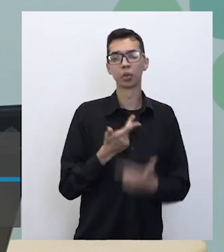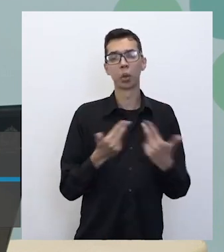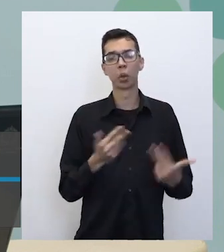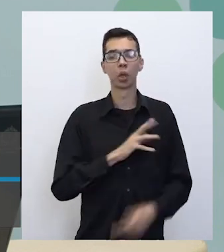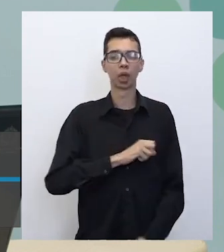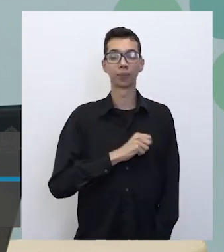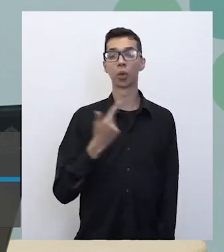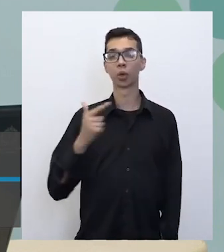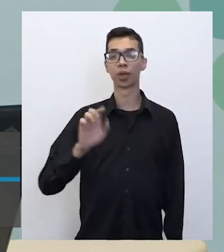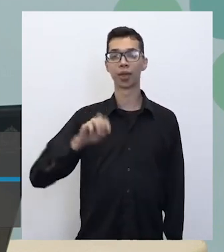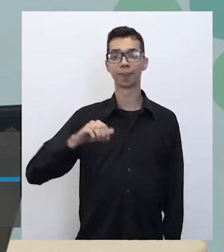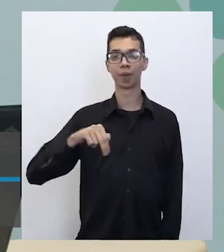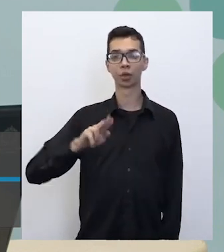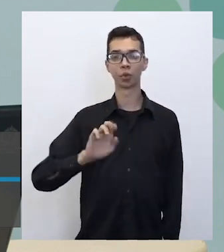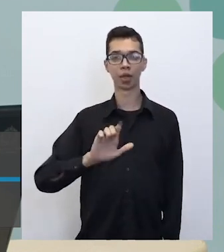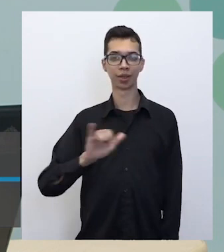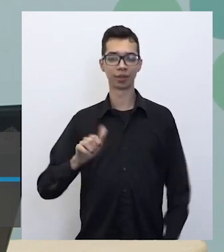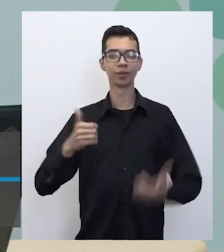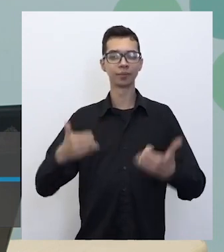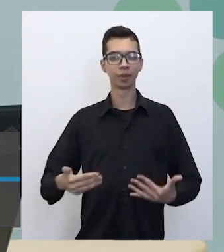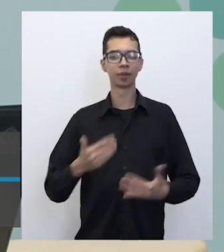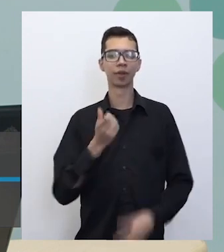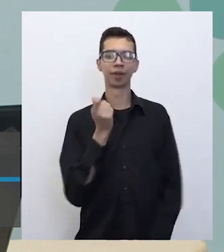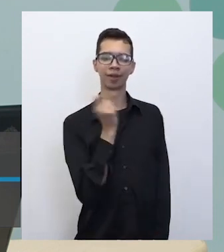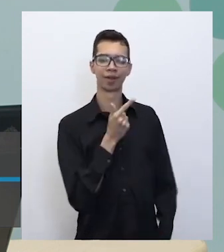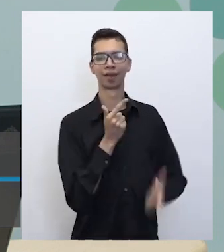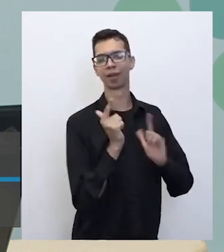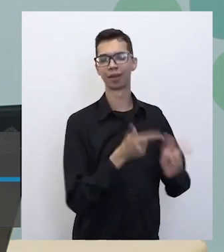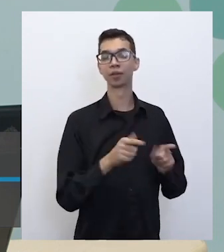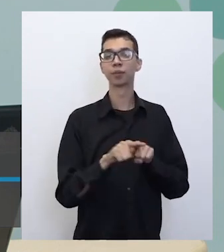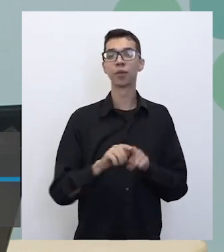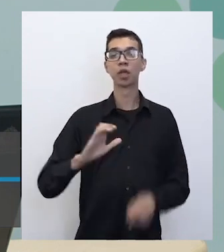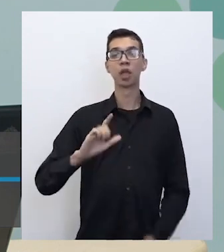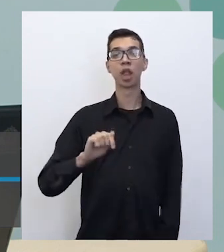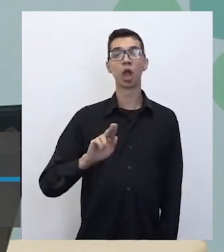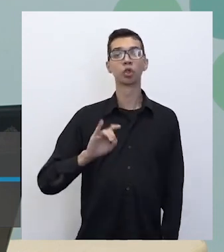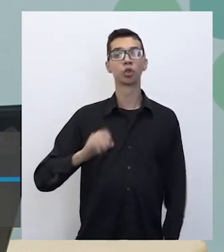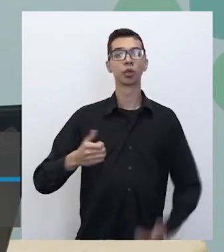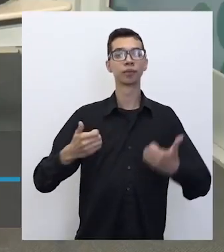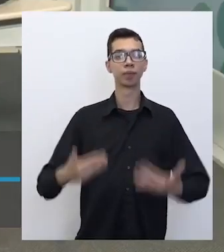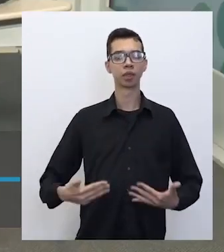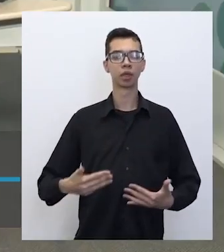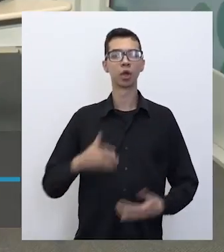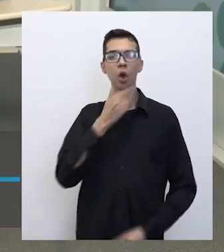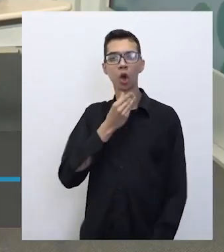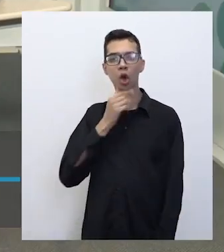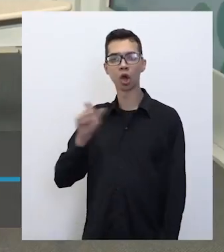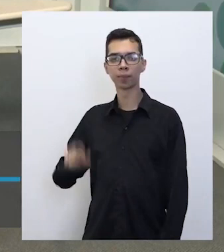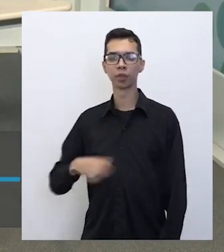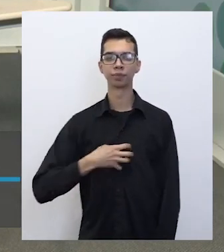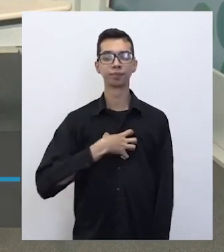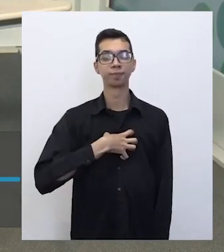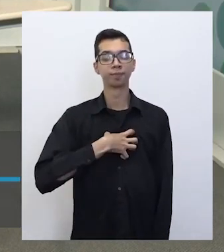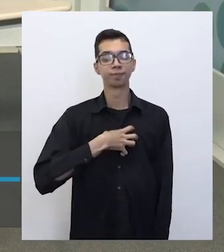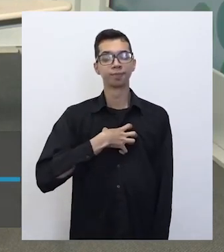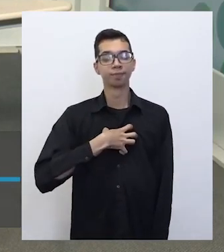deboche. O Cláudio diz que é um sentimento de um homem sobre uma mulher. Que sentimento, né? Eu vou lembrar